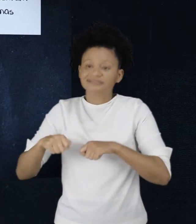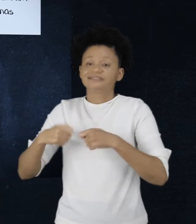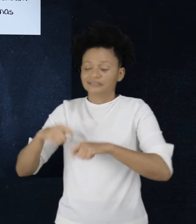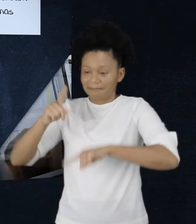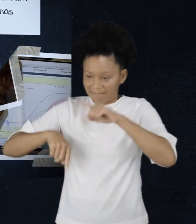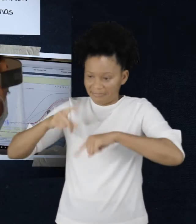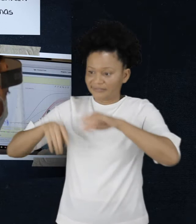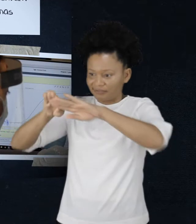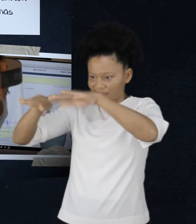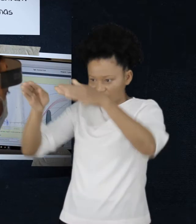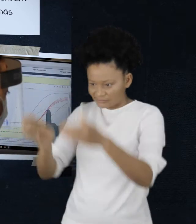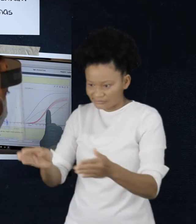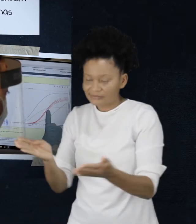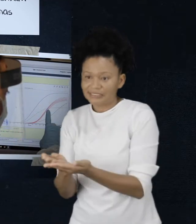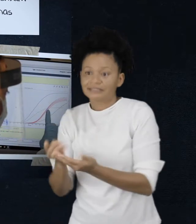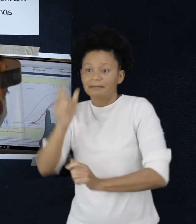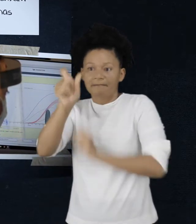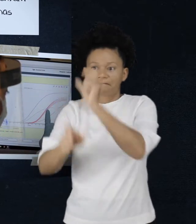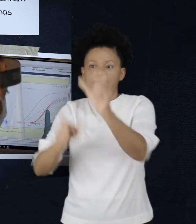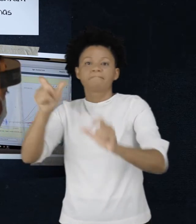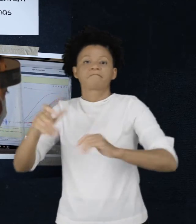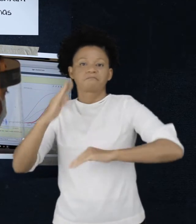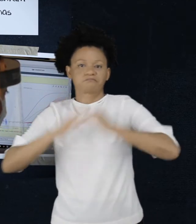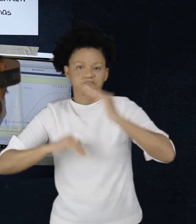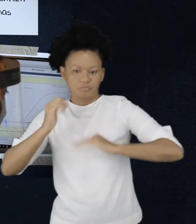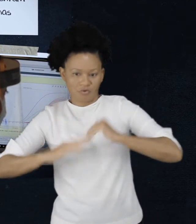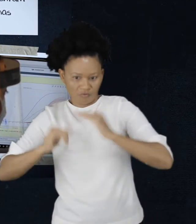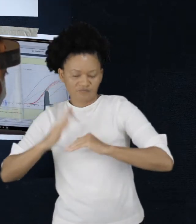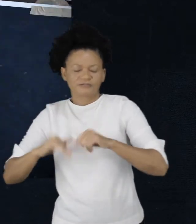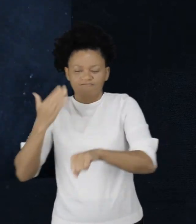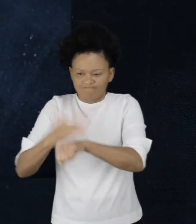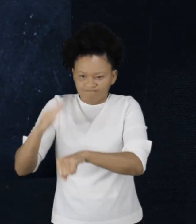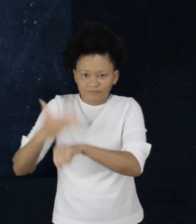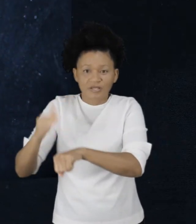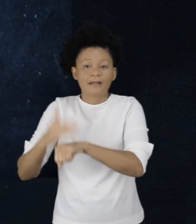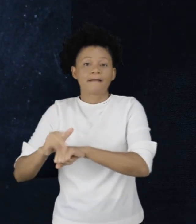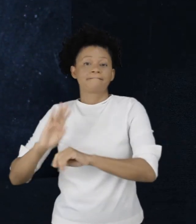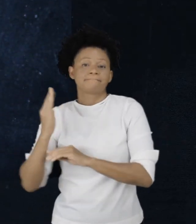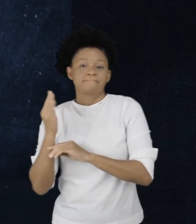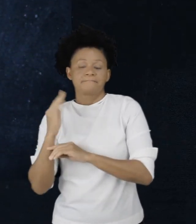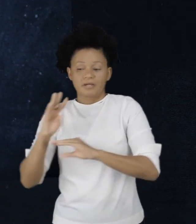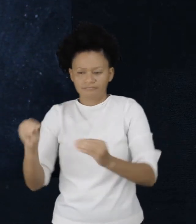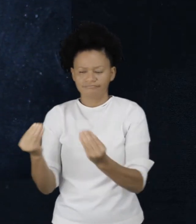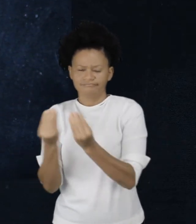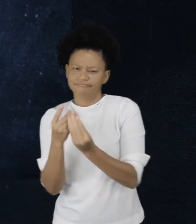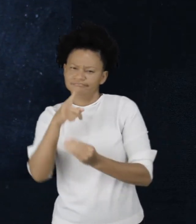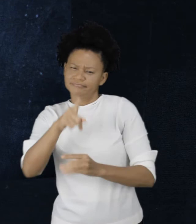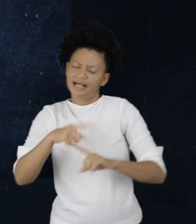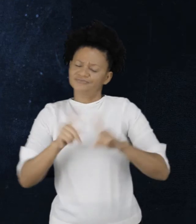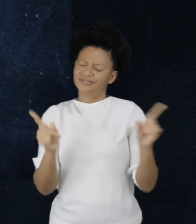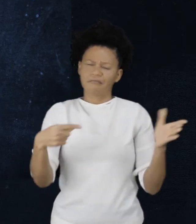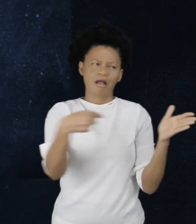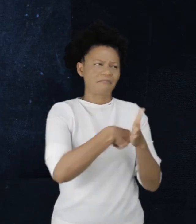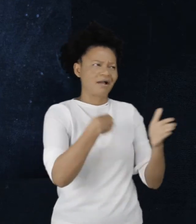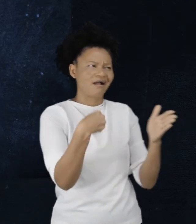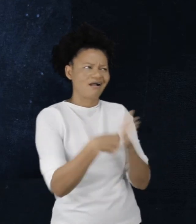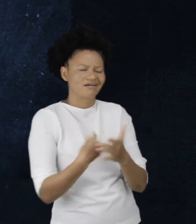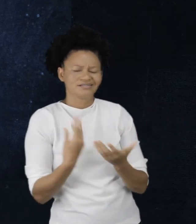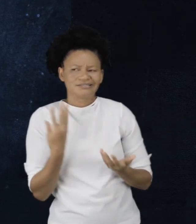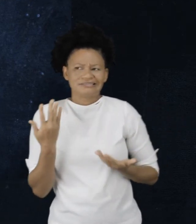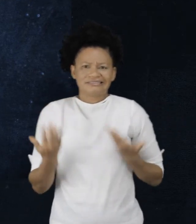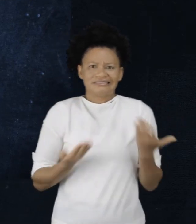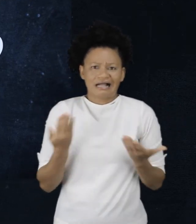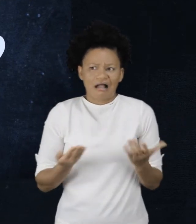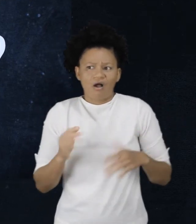equipamentos específicos e treinamento qualificado em biologia molecular. Mas a pergunta que você deve estar se fazendo nesse momento